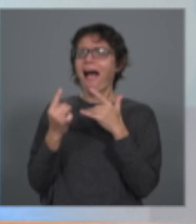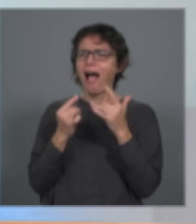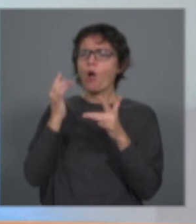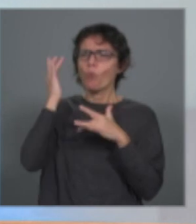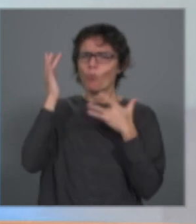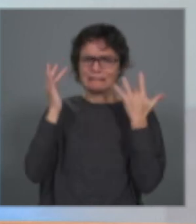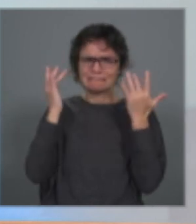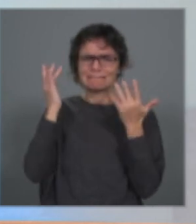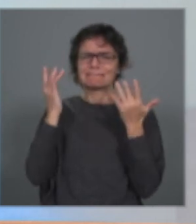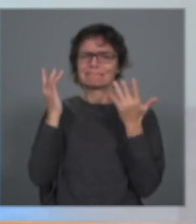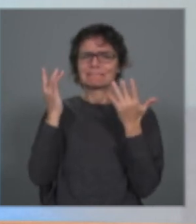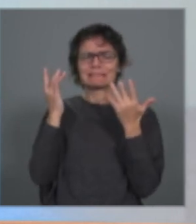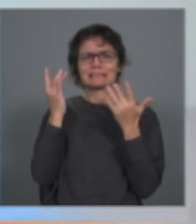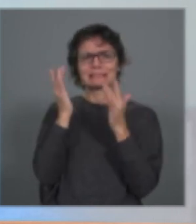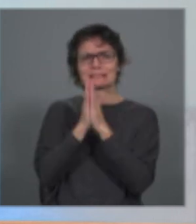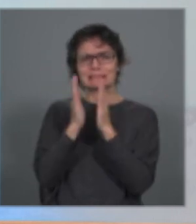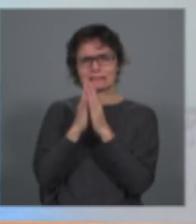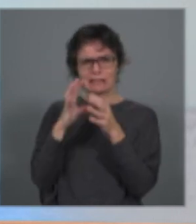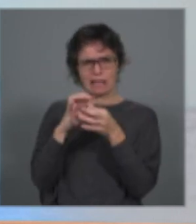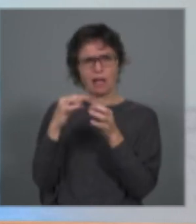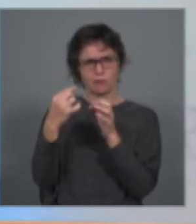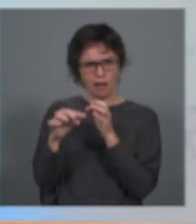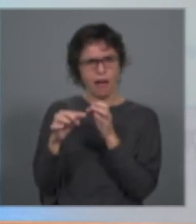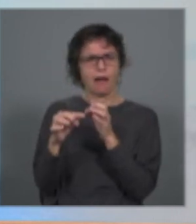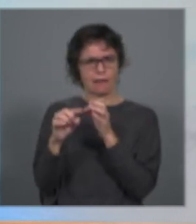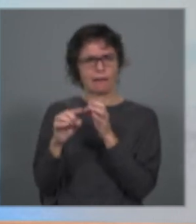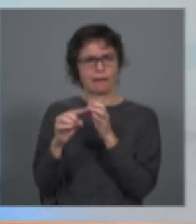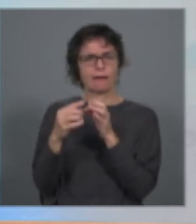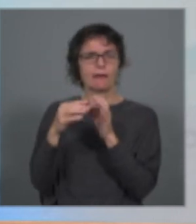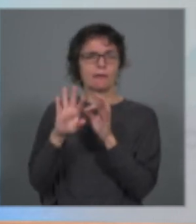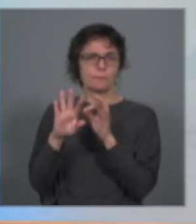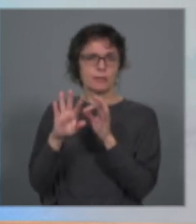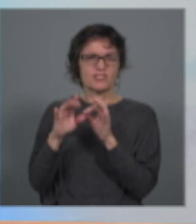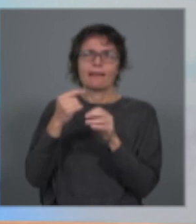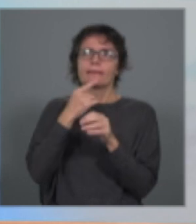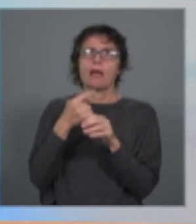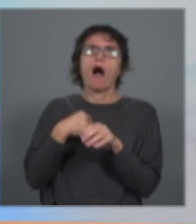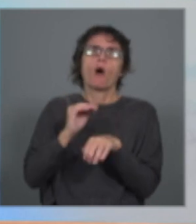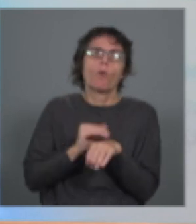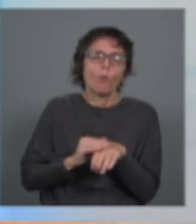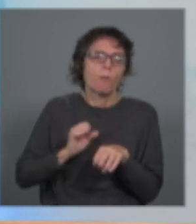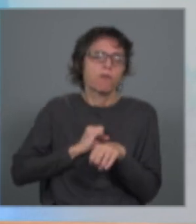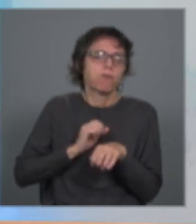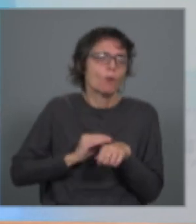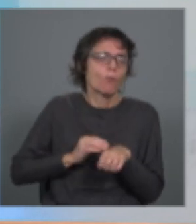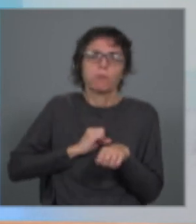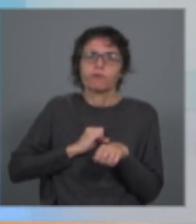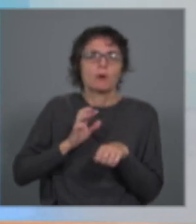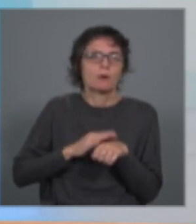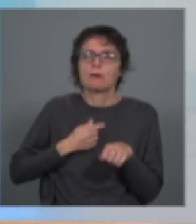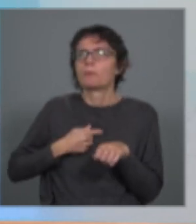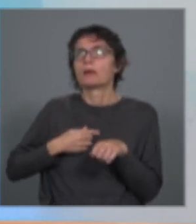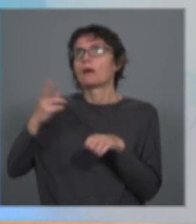Portanto, é fazer o meia-culpa e mudar de rumo. Não estejam à espera que seja Deus que venha construir